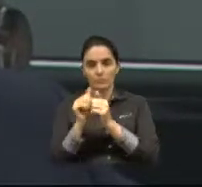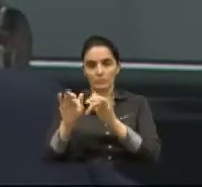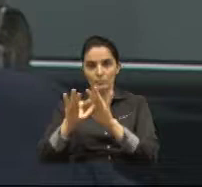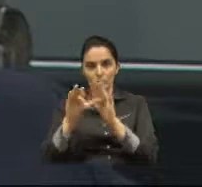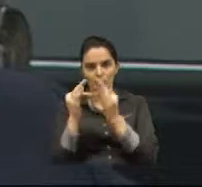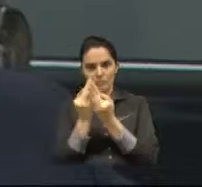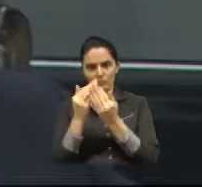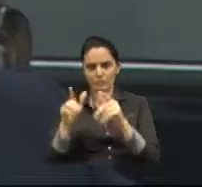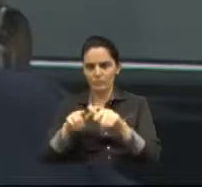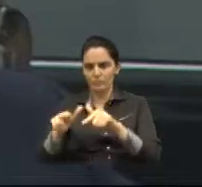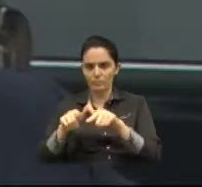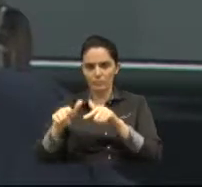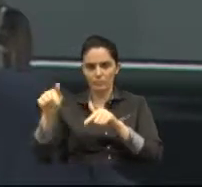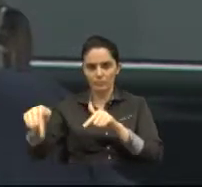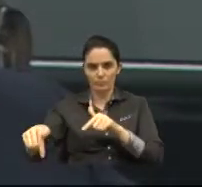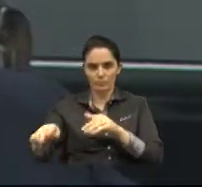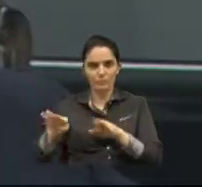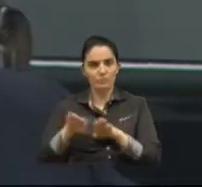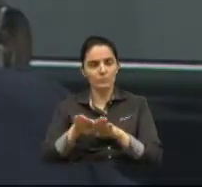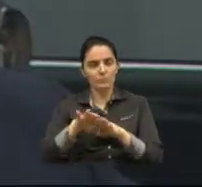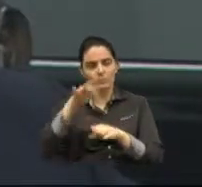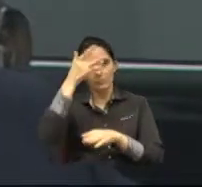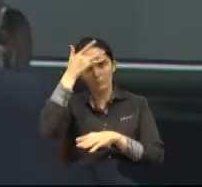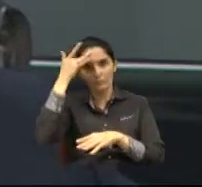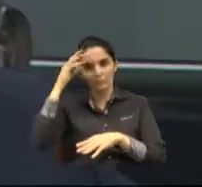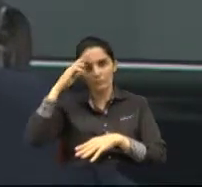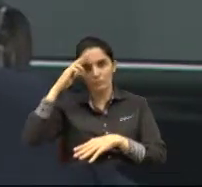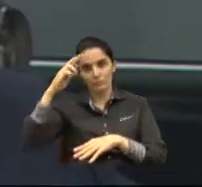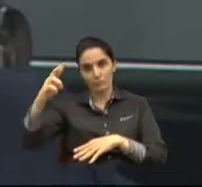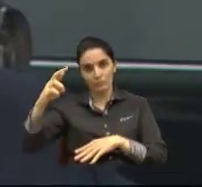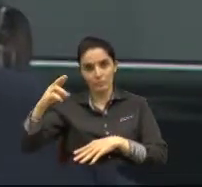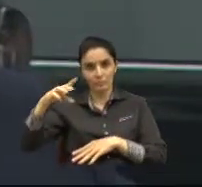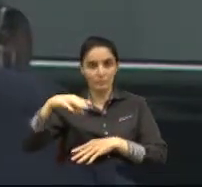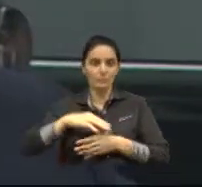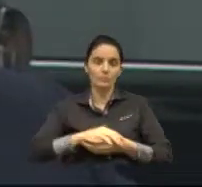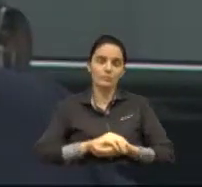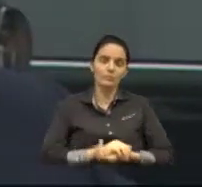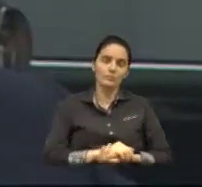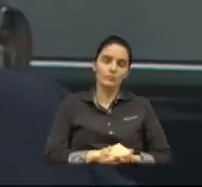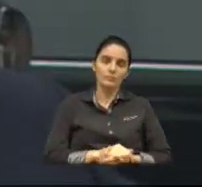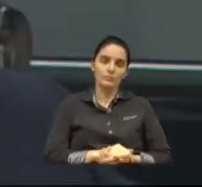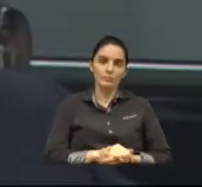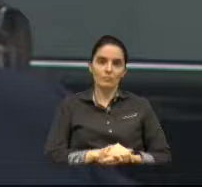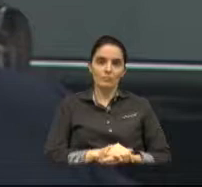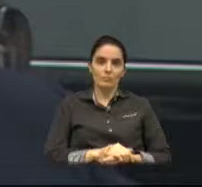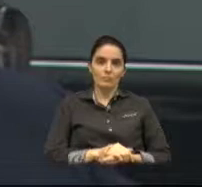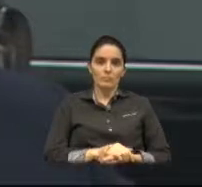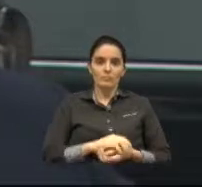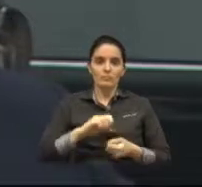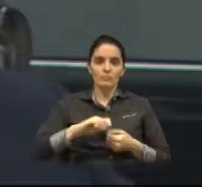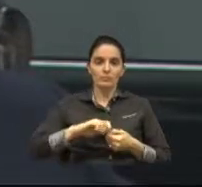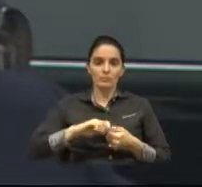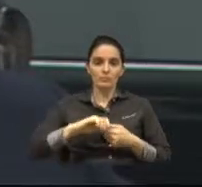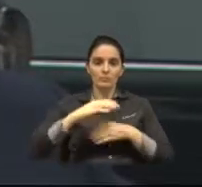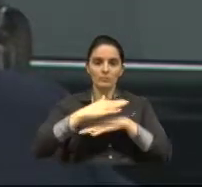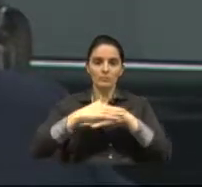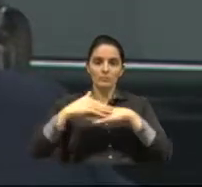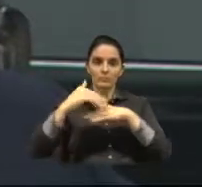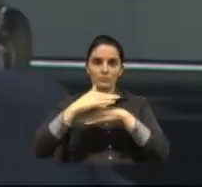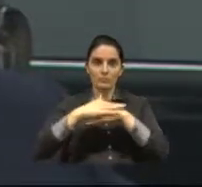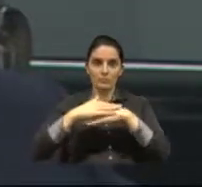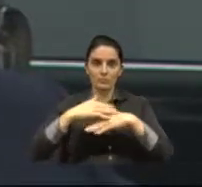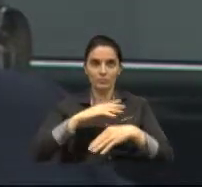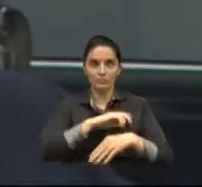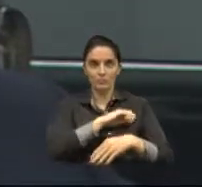e dos proprietários daquele escritório de contabilidade. E que faz com muito carinho, com muito amor,